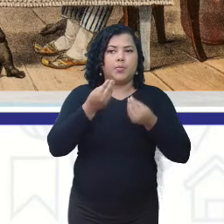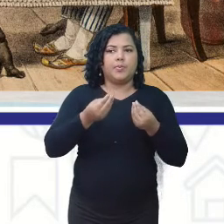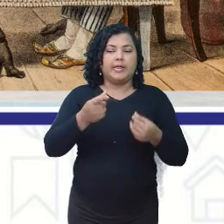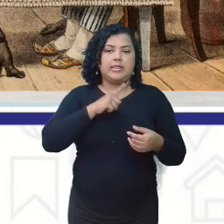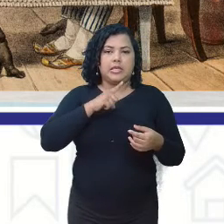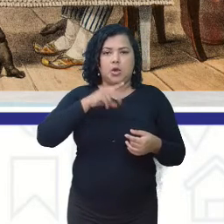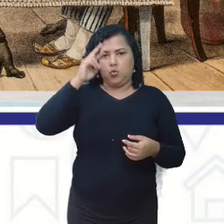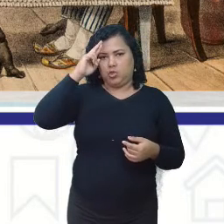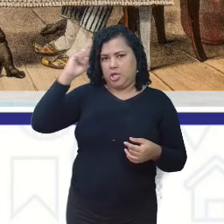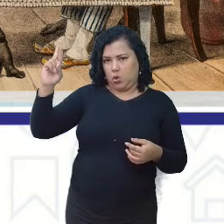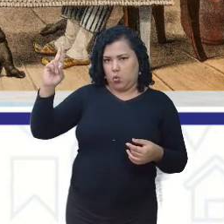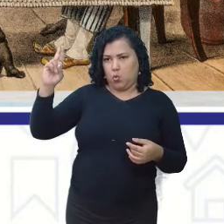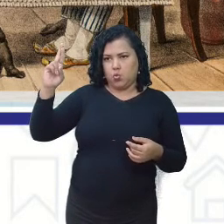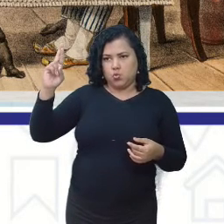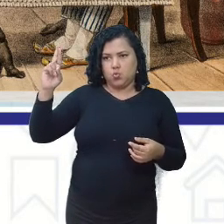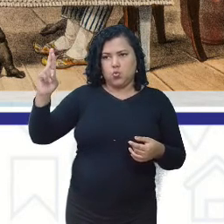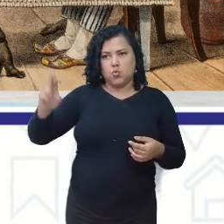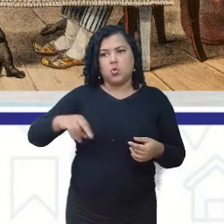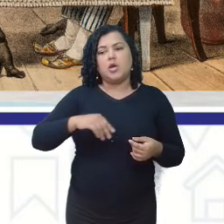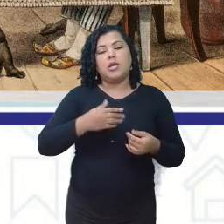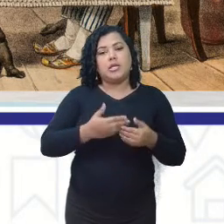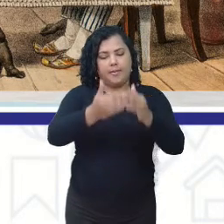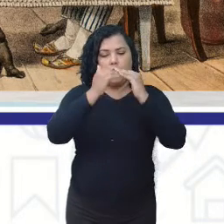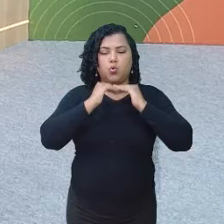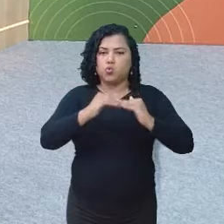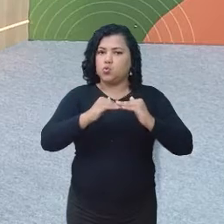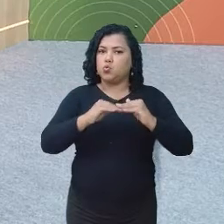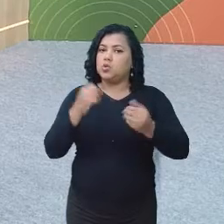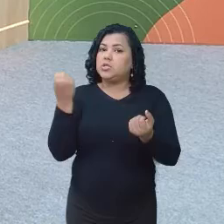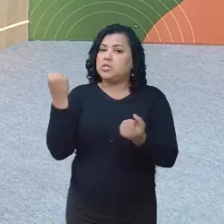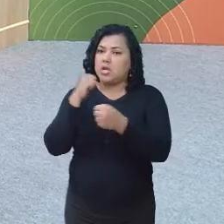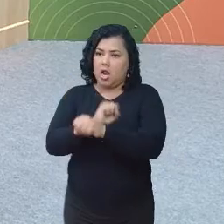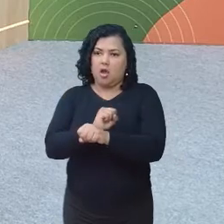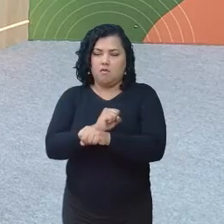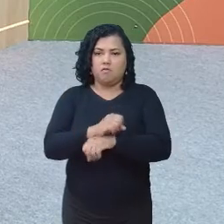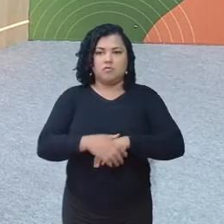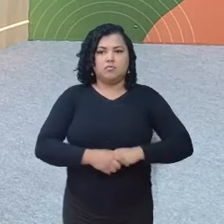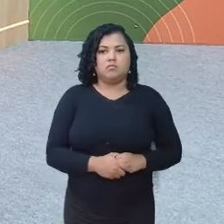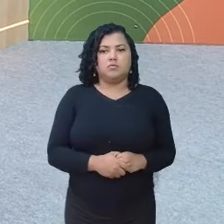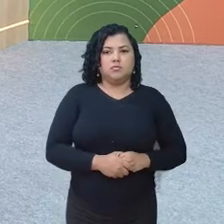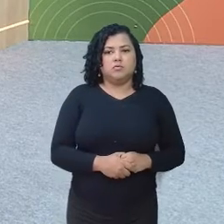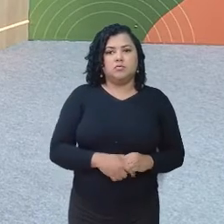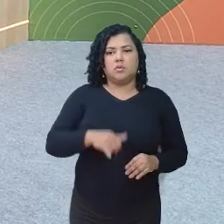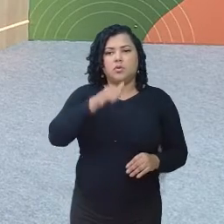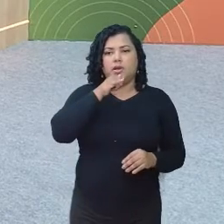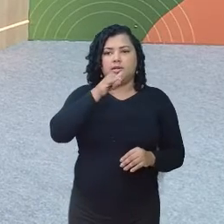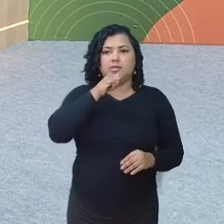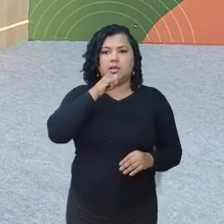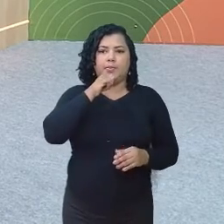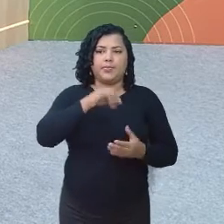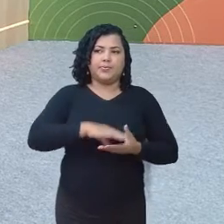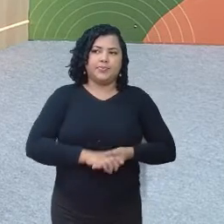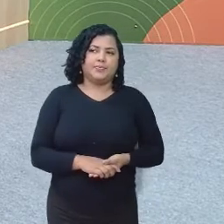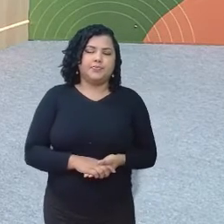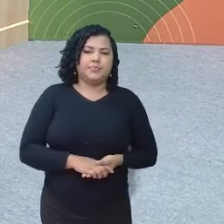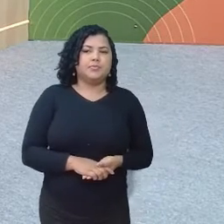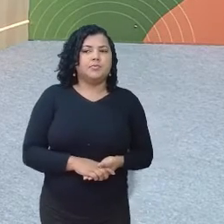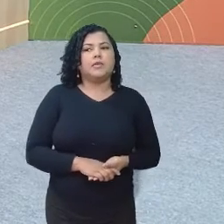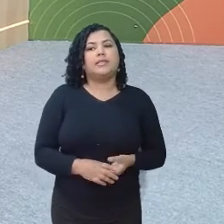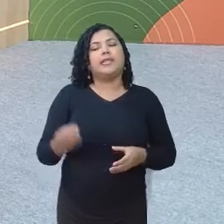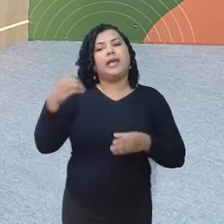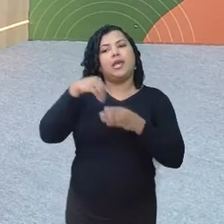os senhores de engenho, existiam os escravos, né? Então, na Casa Grande você tinha o senhor de